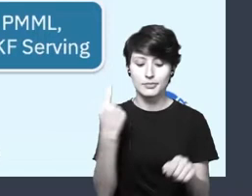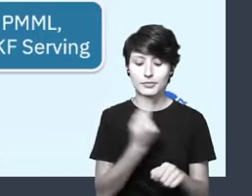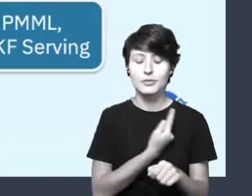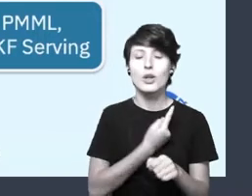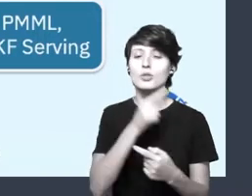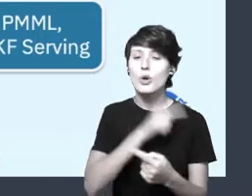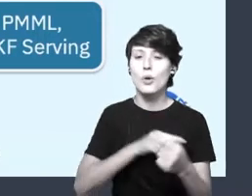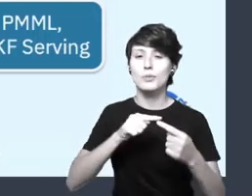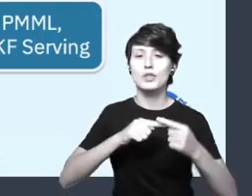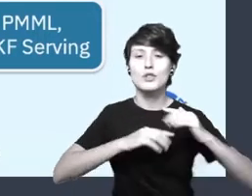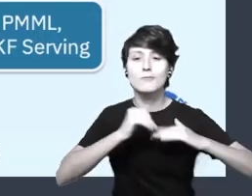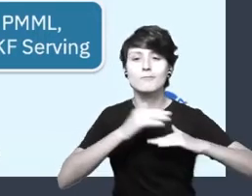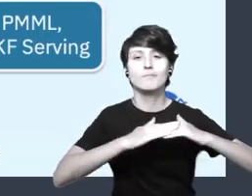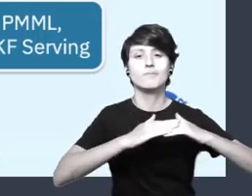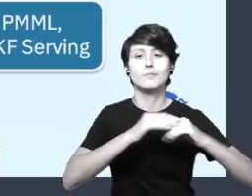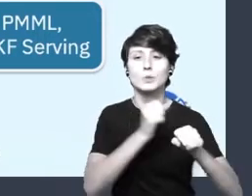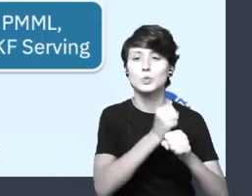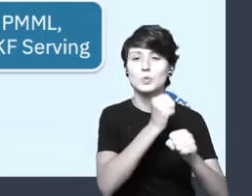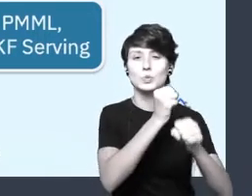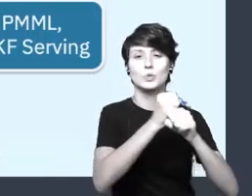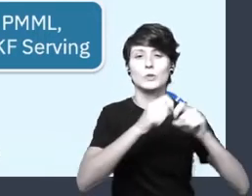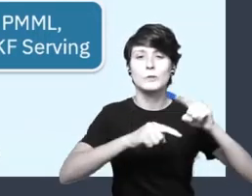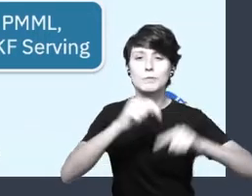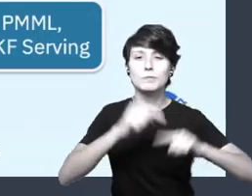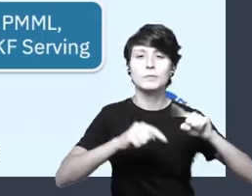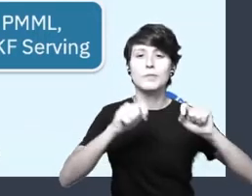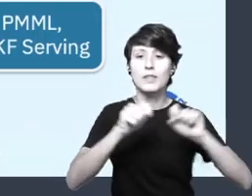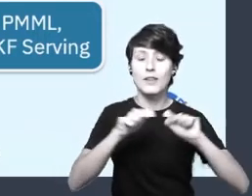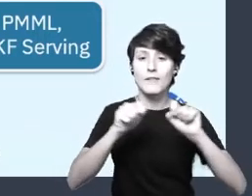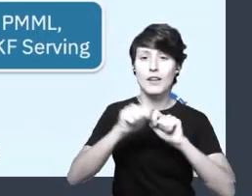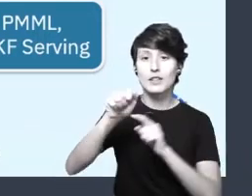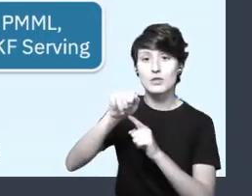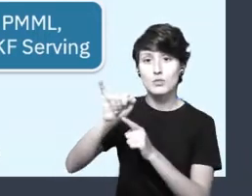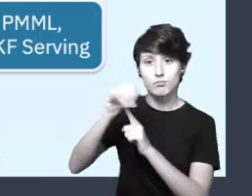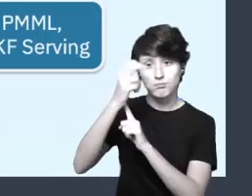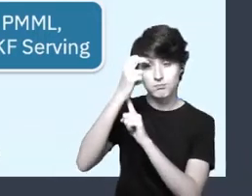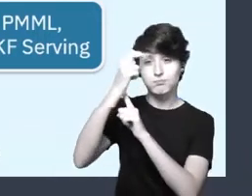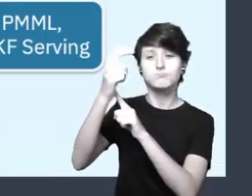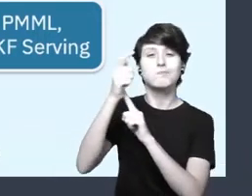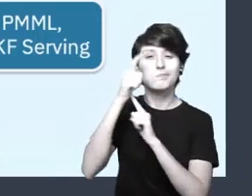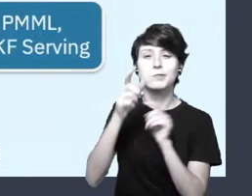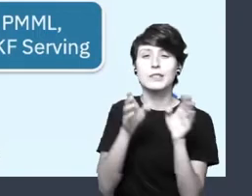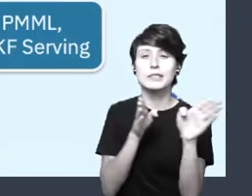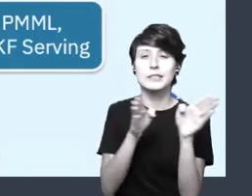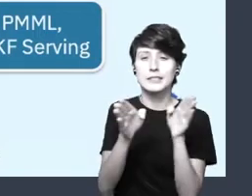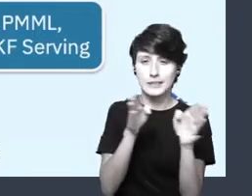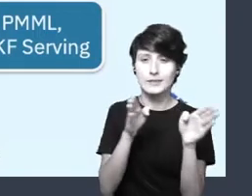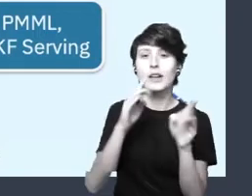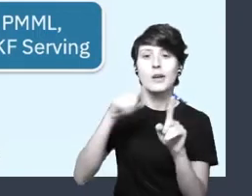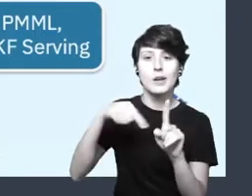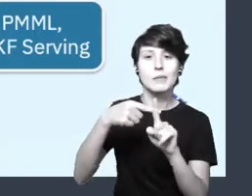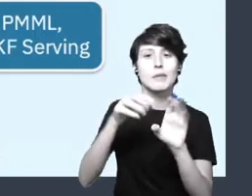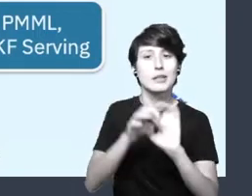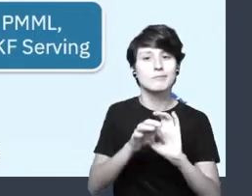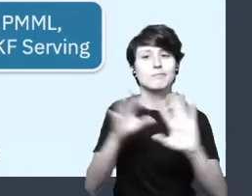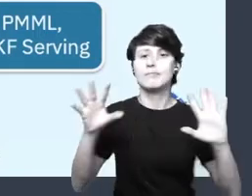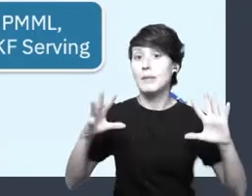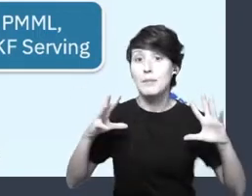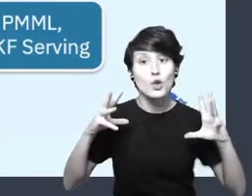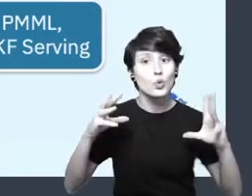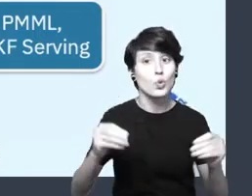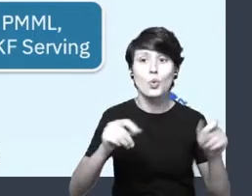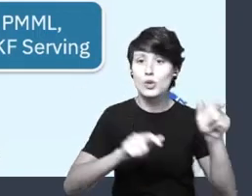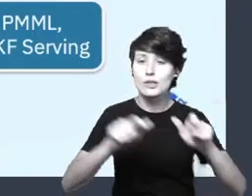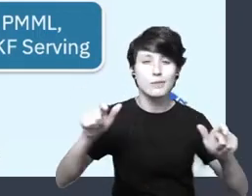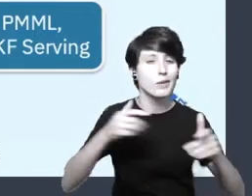construir ferramentas que façam com que a inteligência artificial ela seja acessível e que ela seja disponível para todo mundo, não importa qual seja